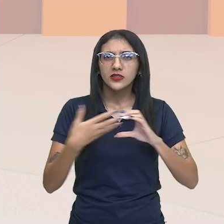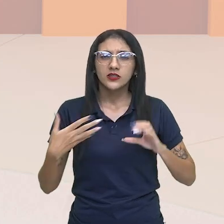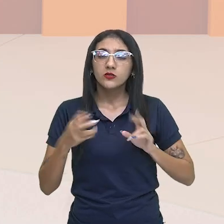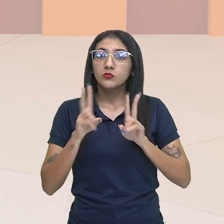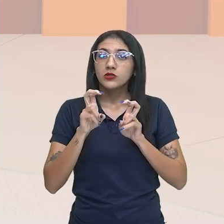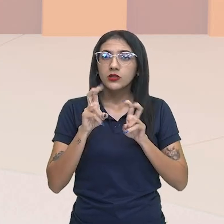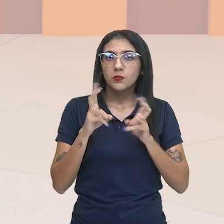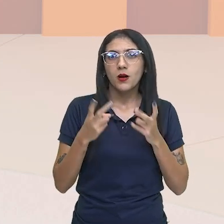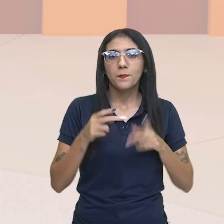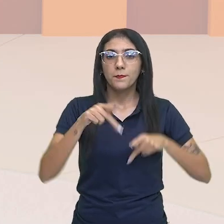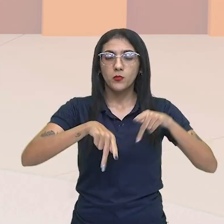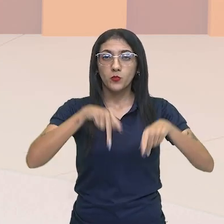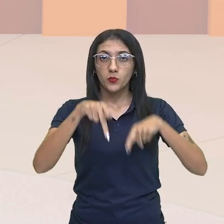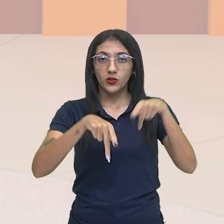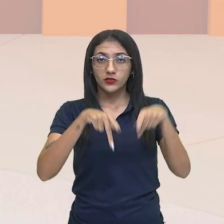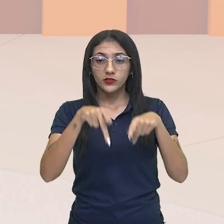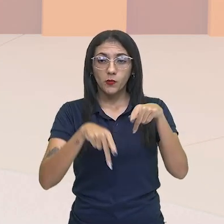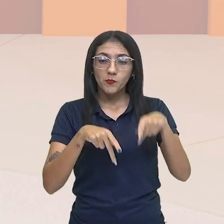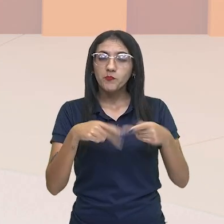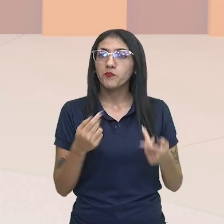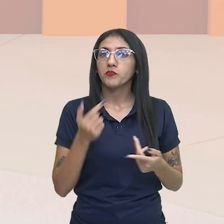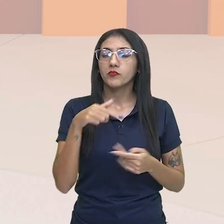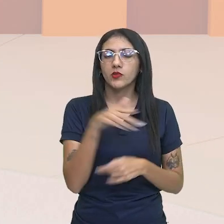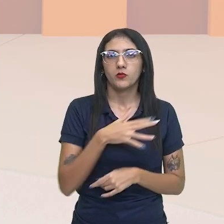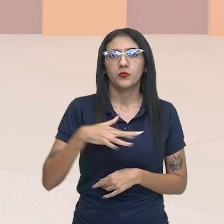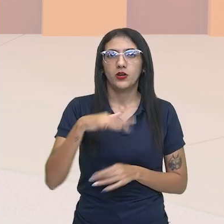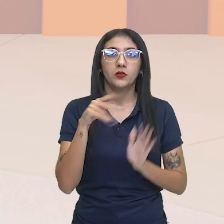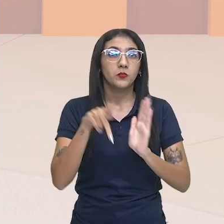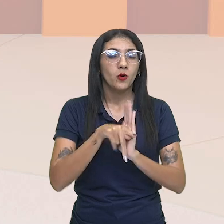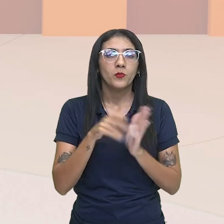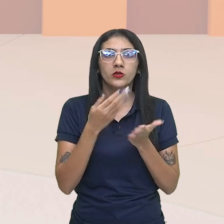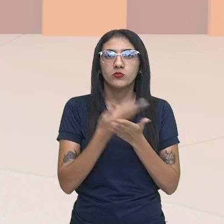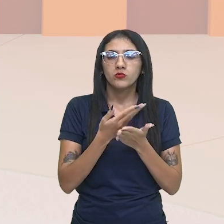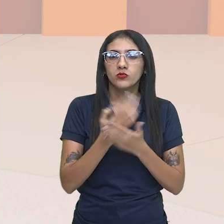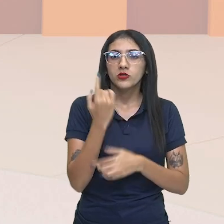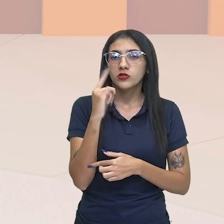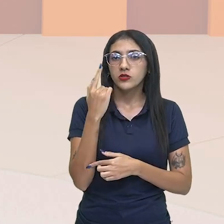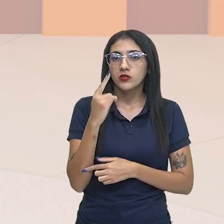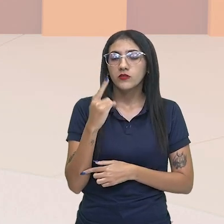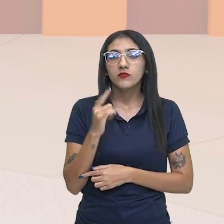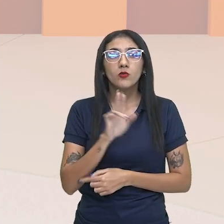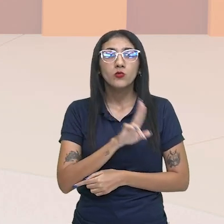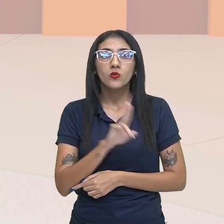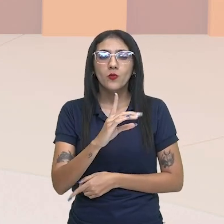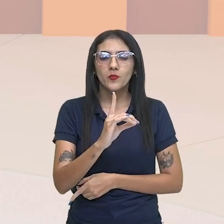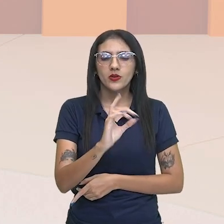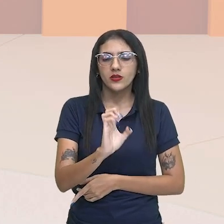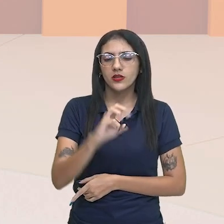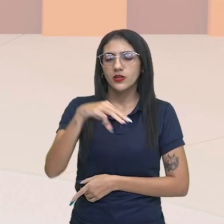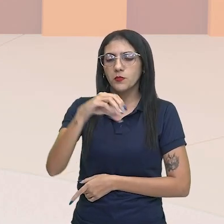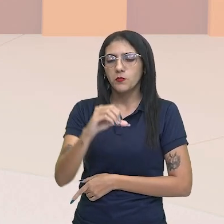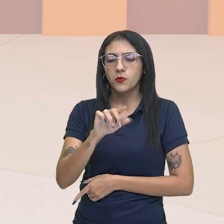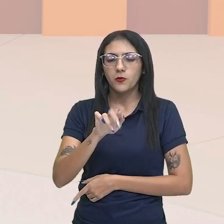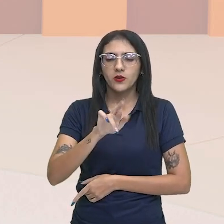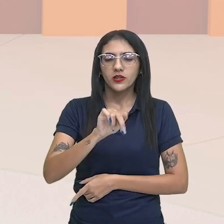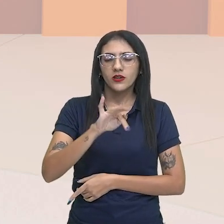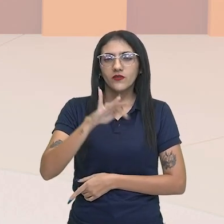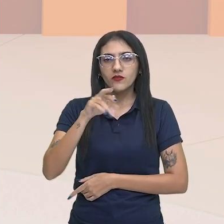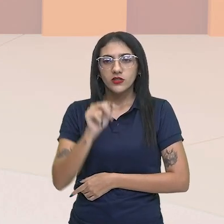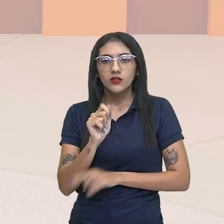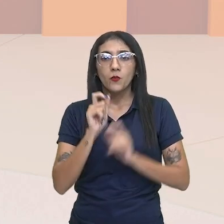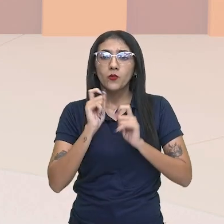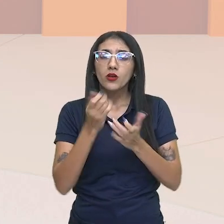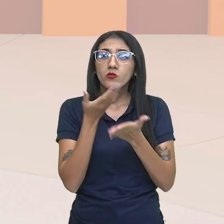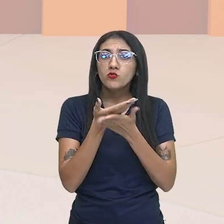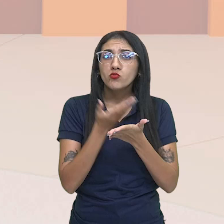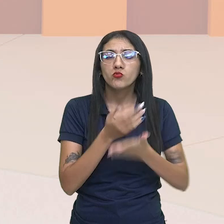assuntos relacionados à população, é uma área da geografia que a gente chama de demografia, né? A análise da população, estudo